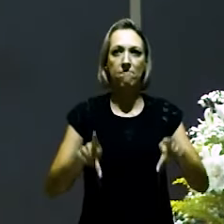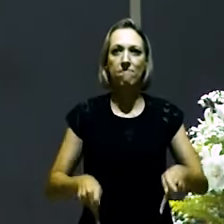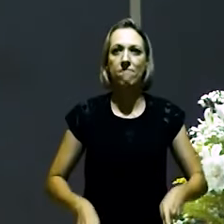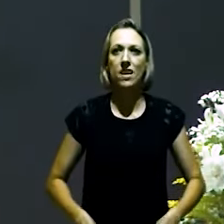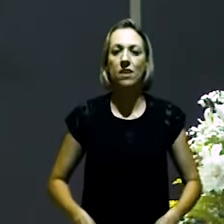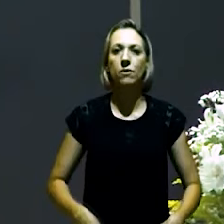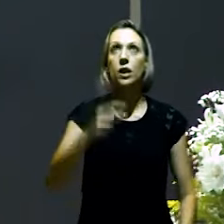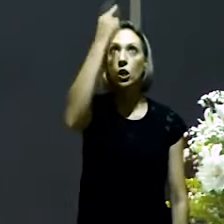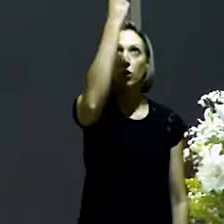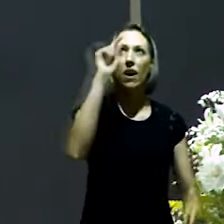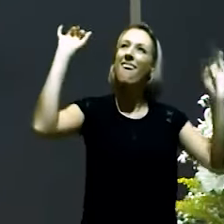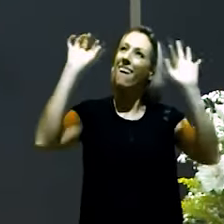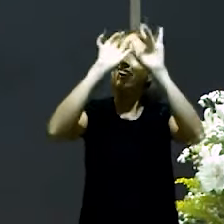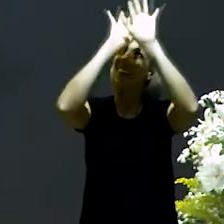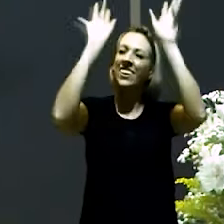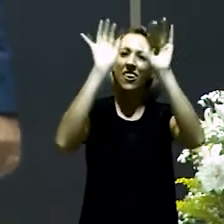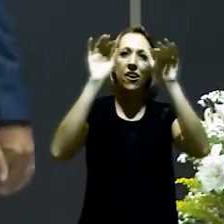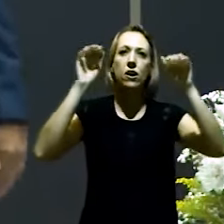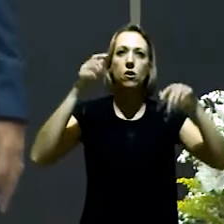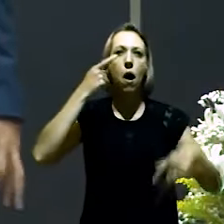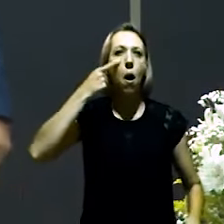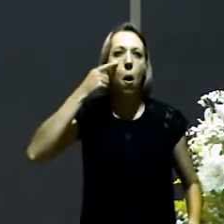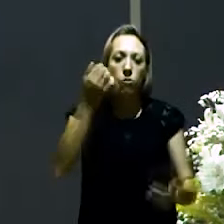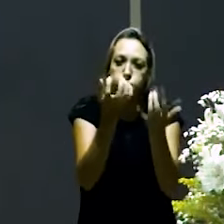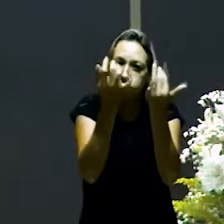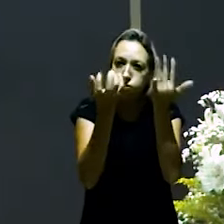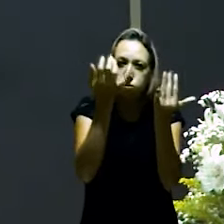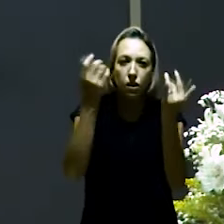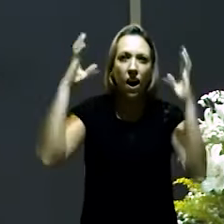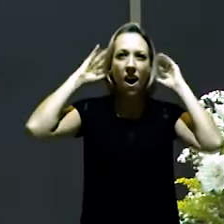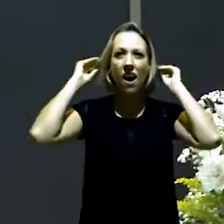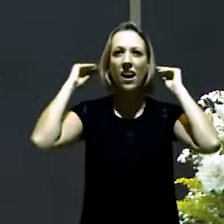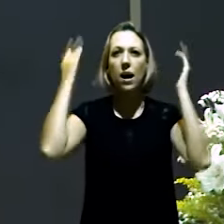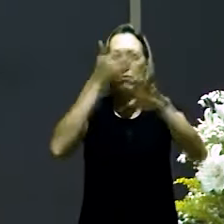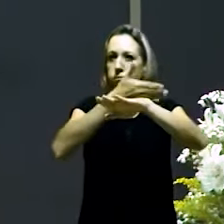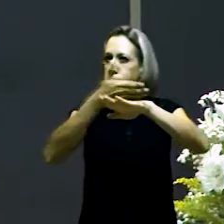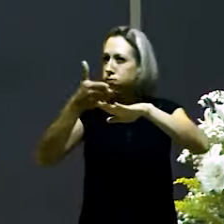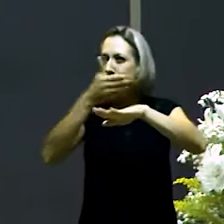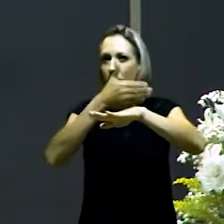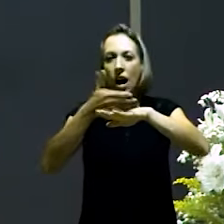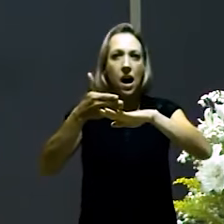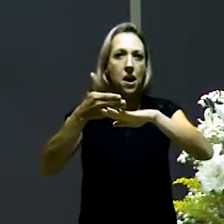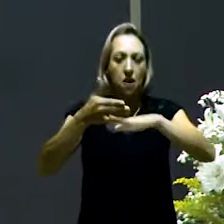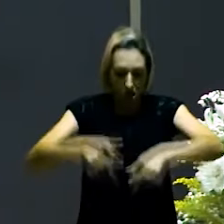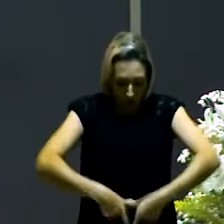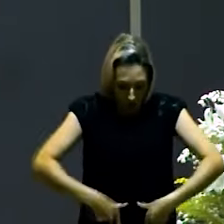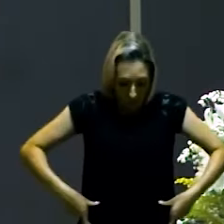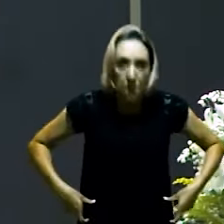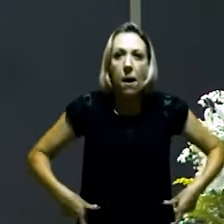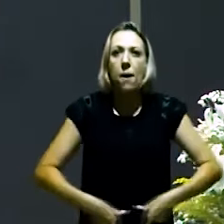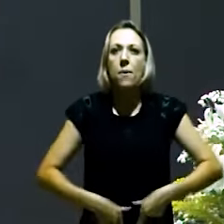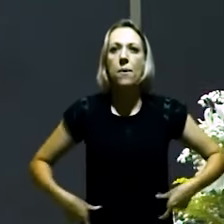glória. Ele não veio com olhos de fogo, cabelo branco como a lã. Ele não veio com aquele cinturão bonito de ouro cingido